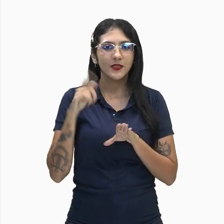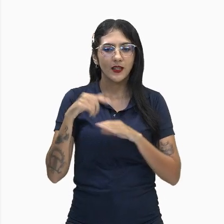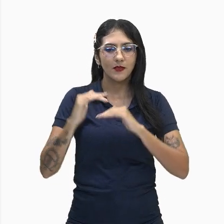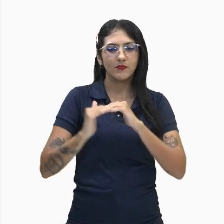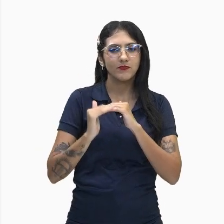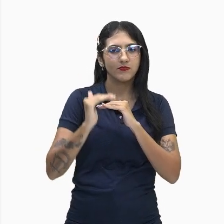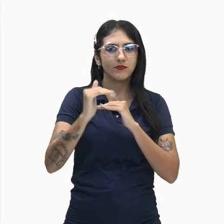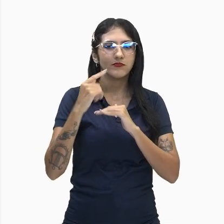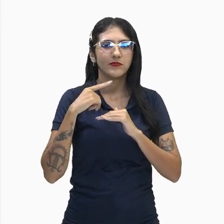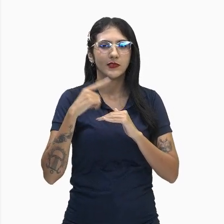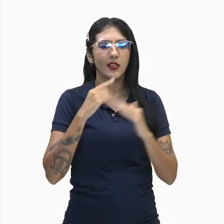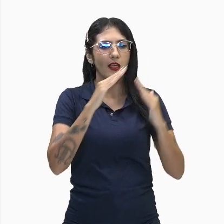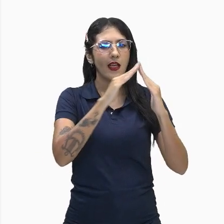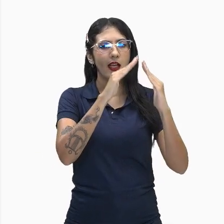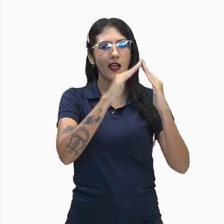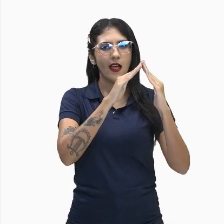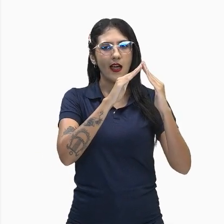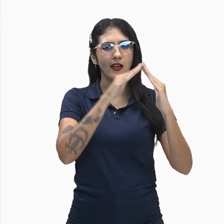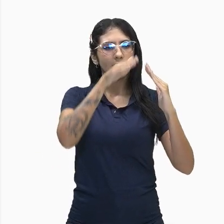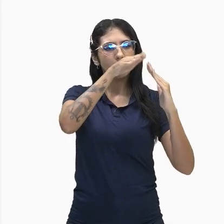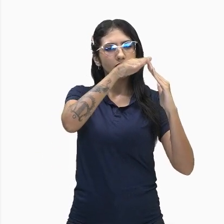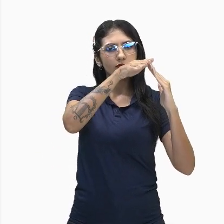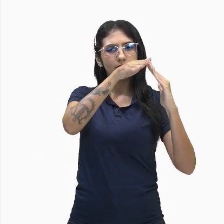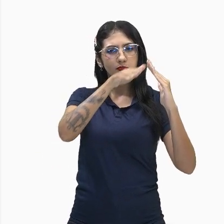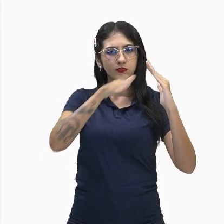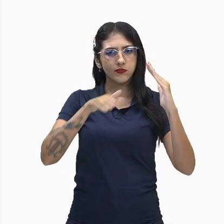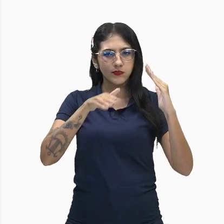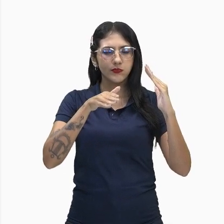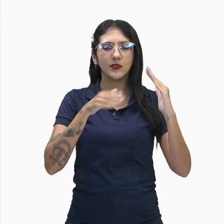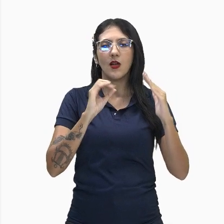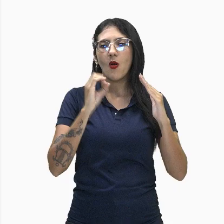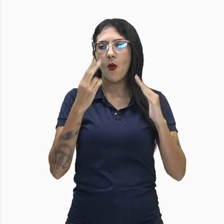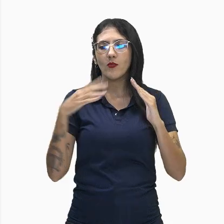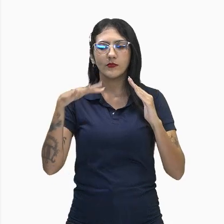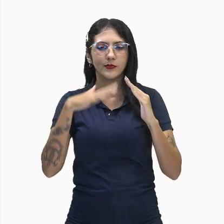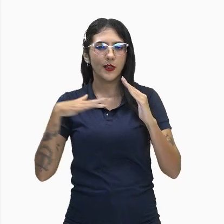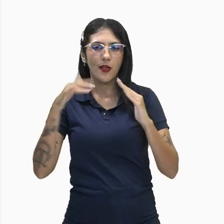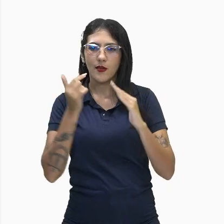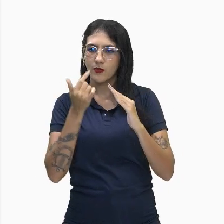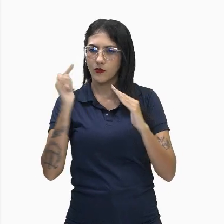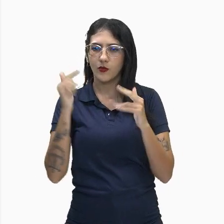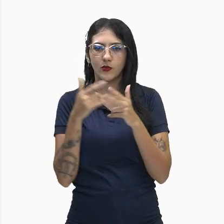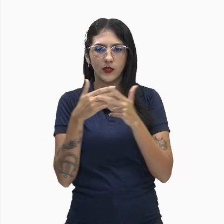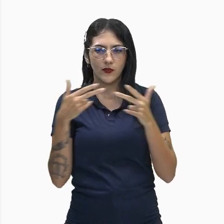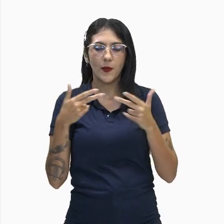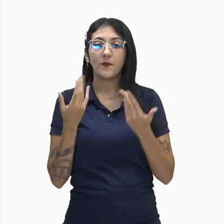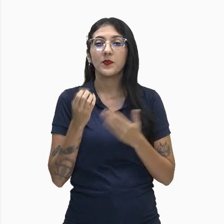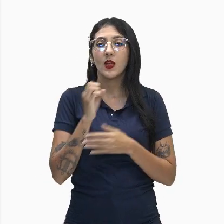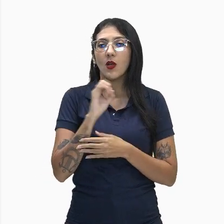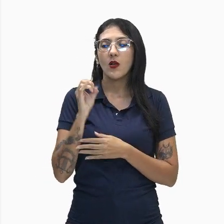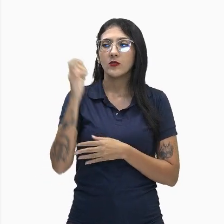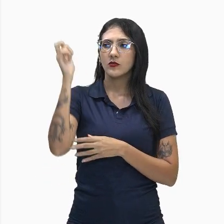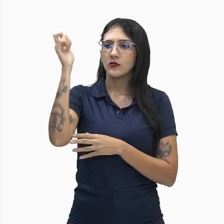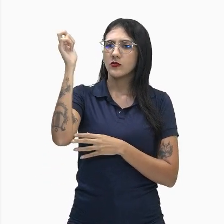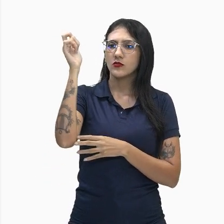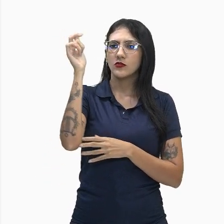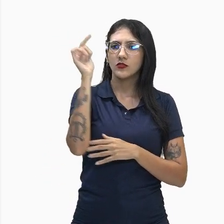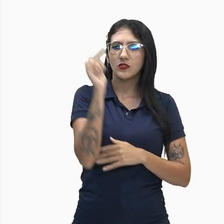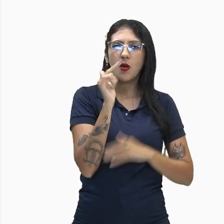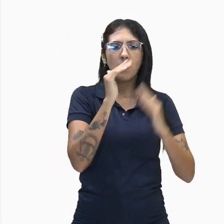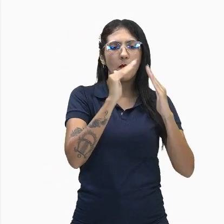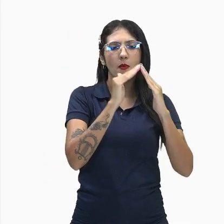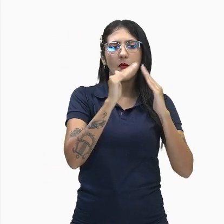em telhados de casas, de edifícios comerciais, entre outros. Então, quando os raios solares,